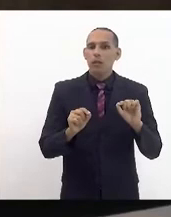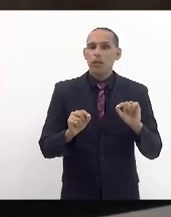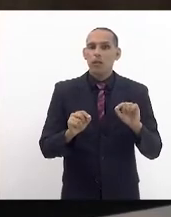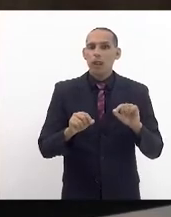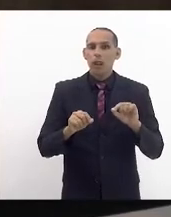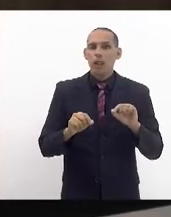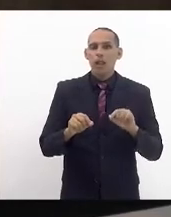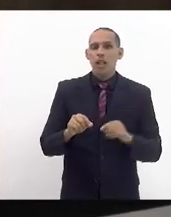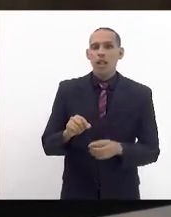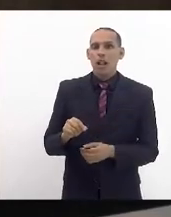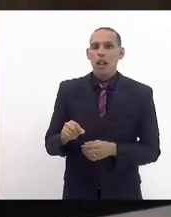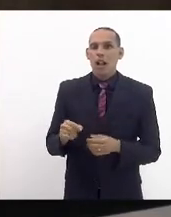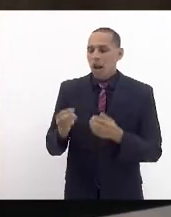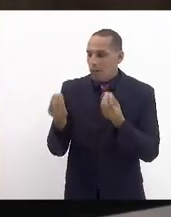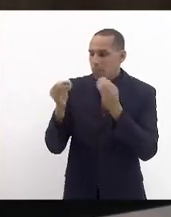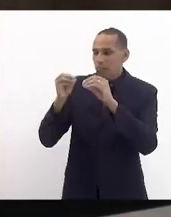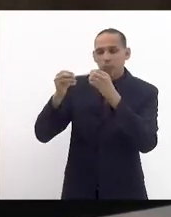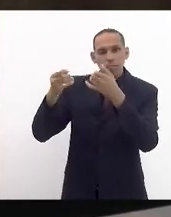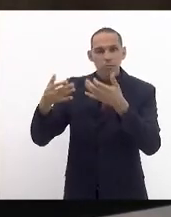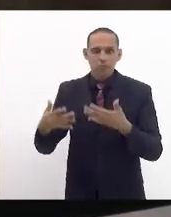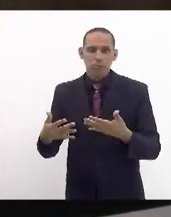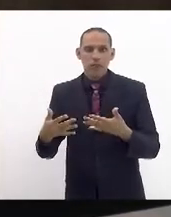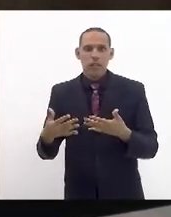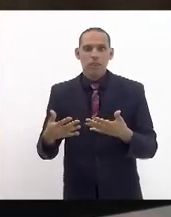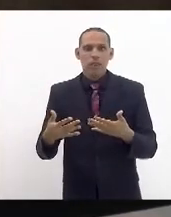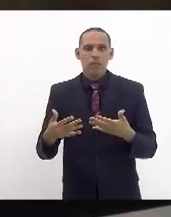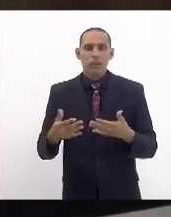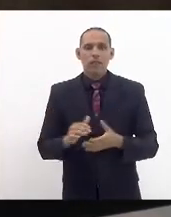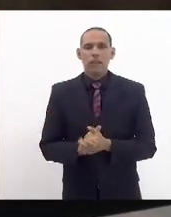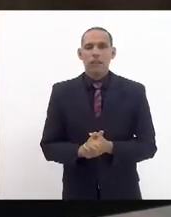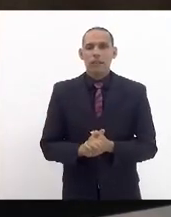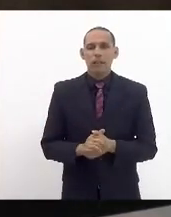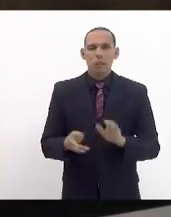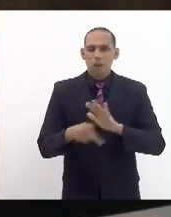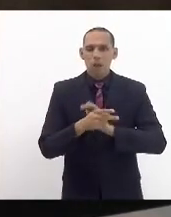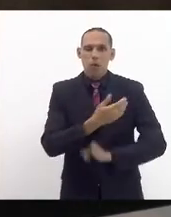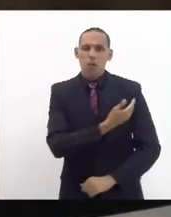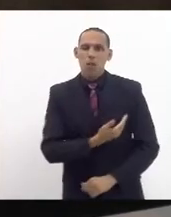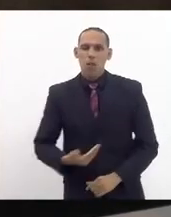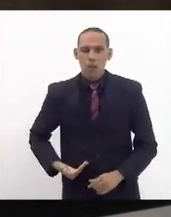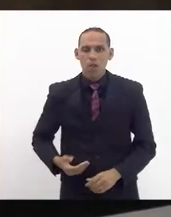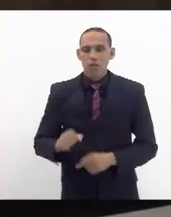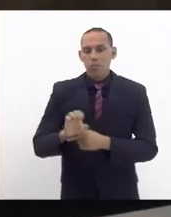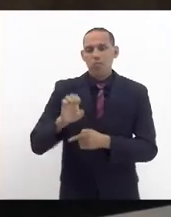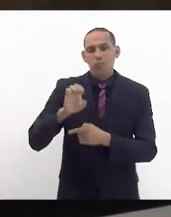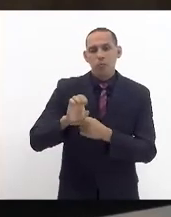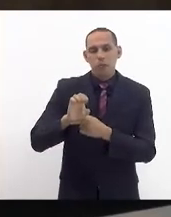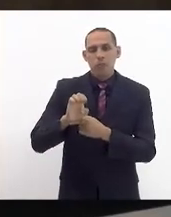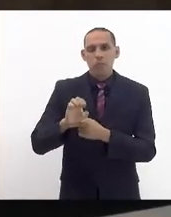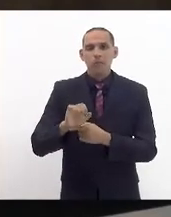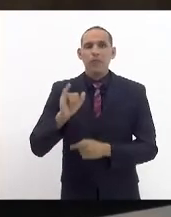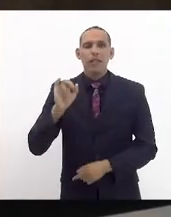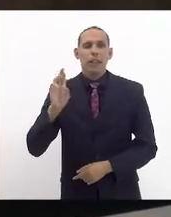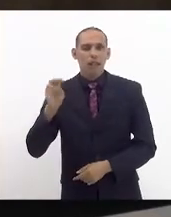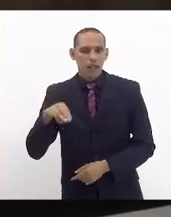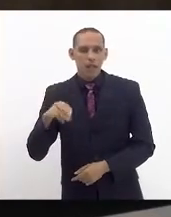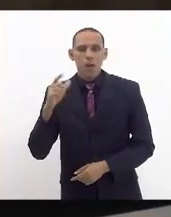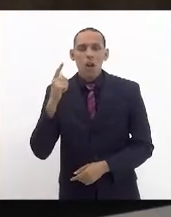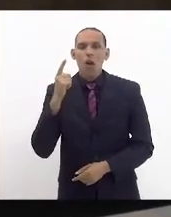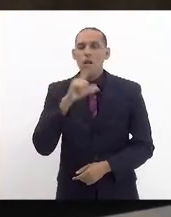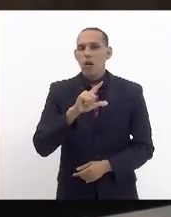uma publicação de um dos quadros mais brilhantes do governo do Estado, que, através do IRM, foi um